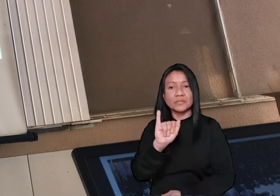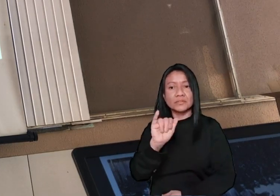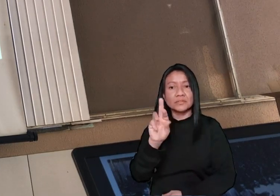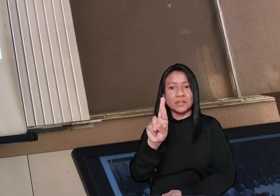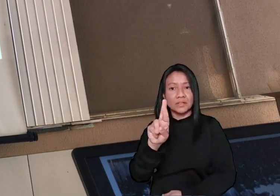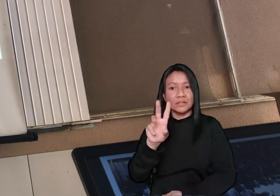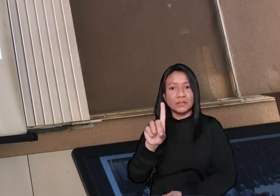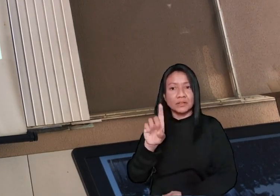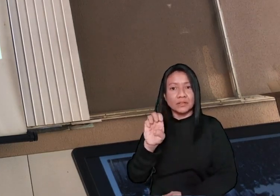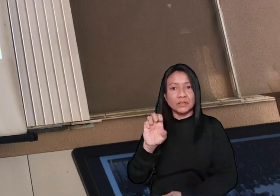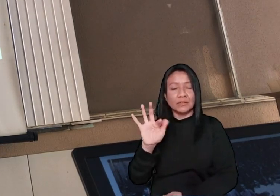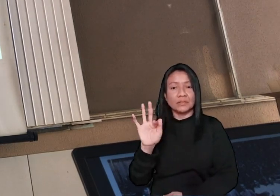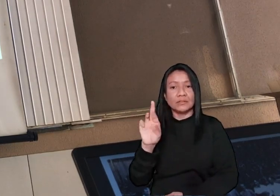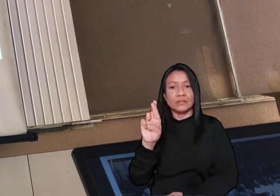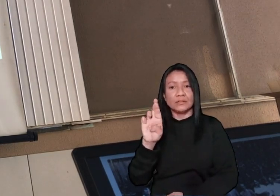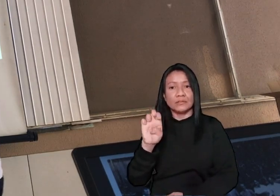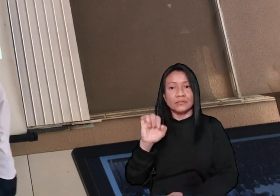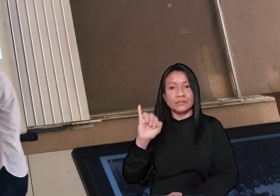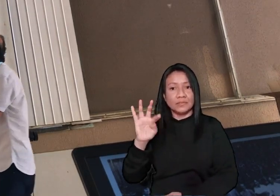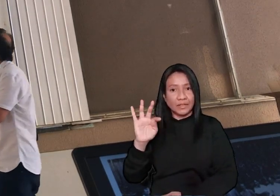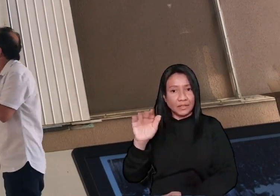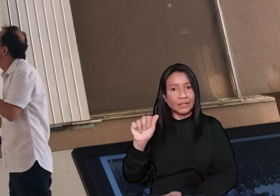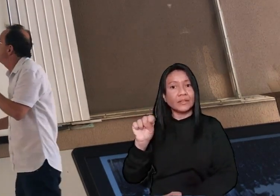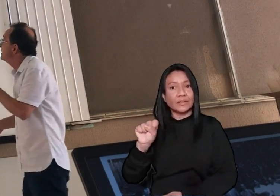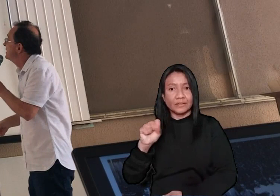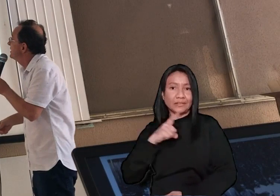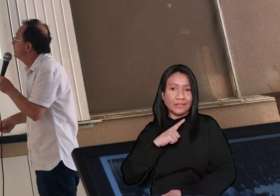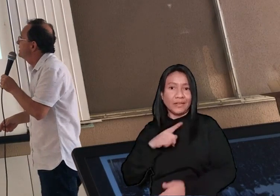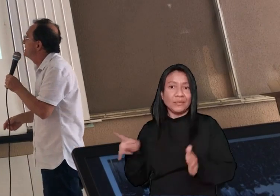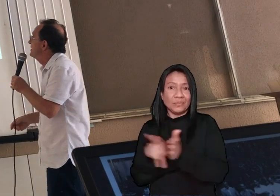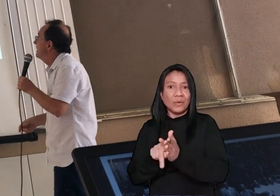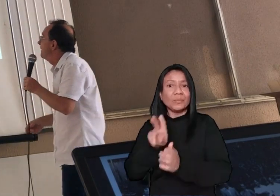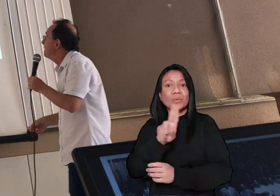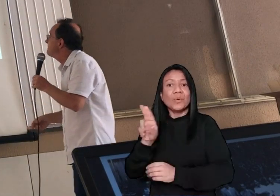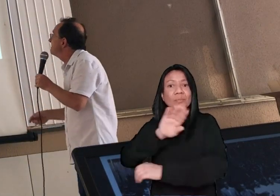esse aqui, ó, tá? Veio do Rio de Janeiro.